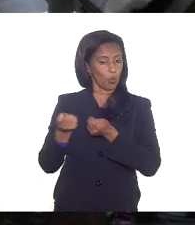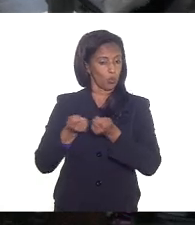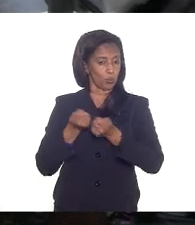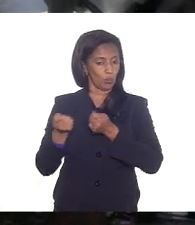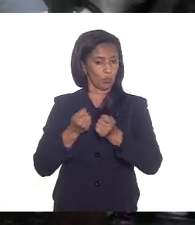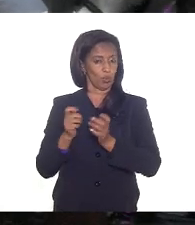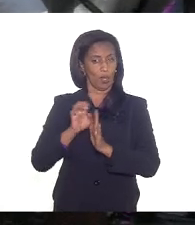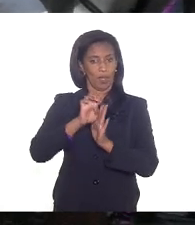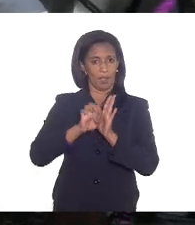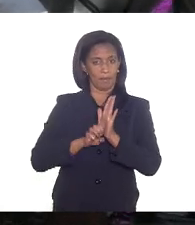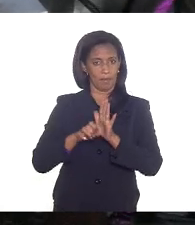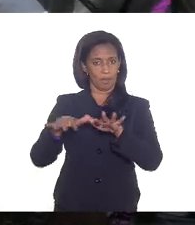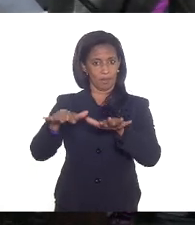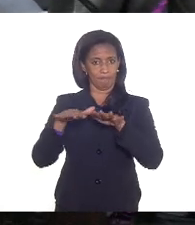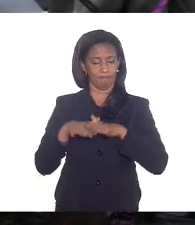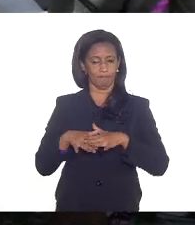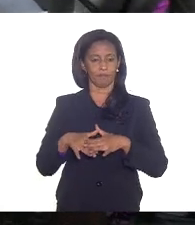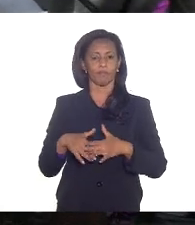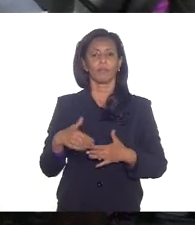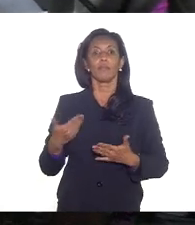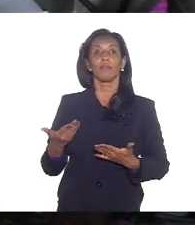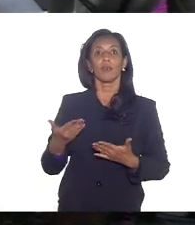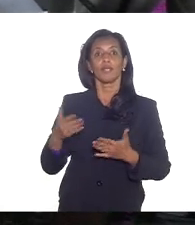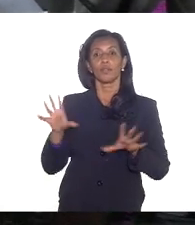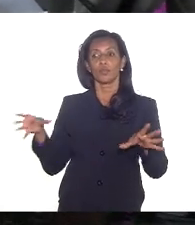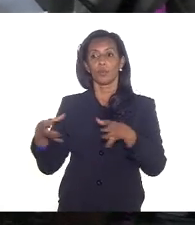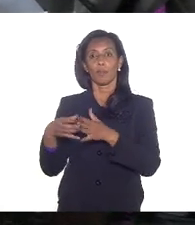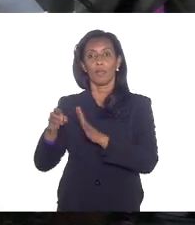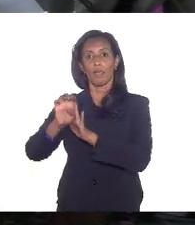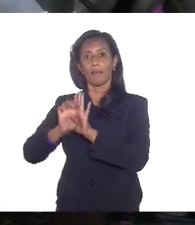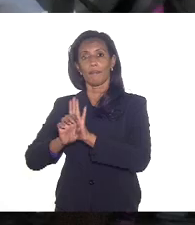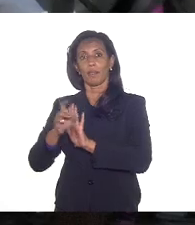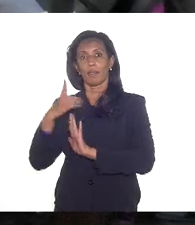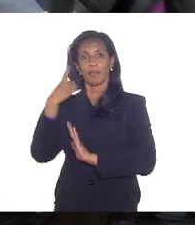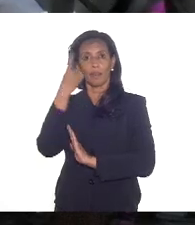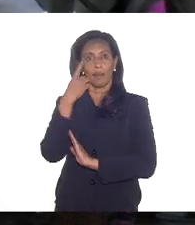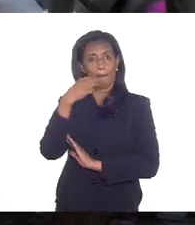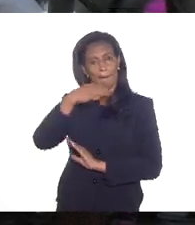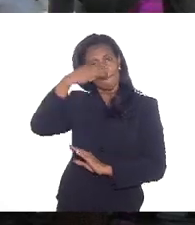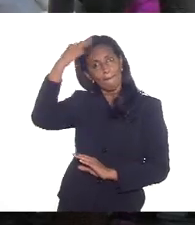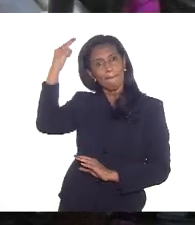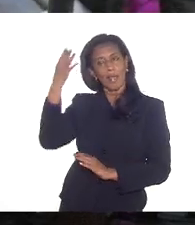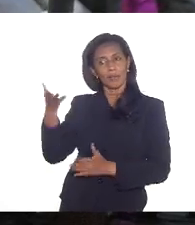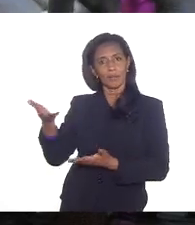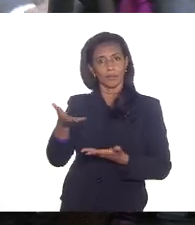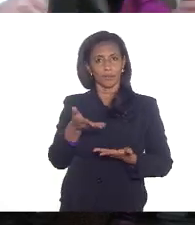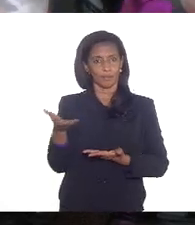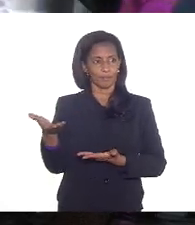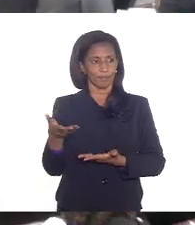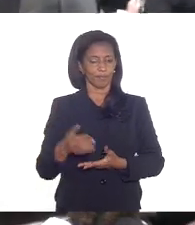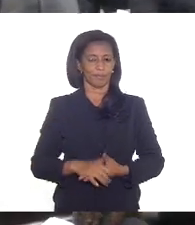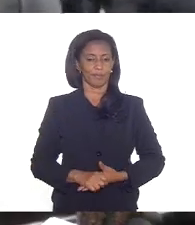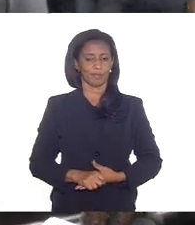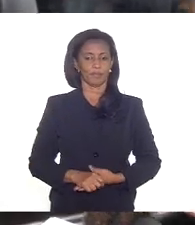a emenda de plenário Pode parecer sobre a emenda de plenário Deputado Márcio Pacheco